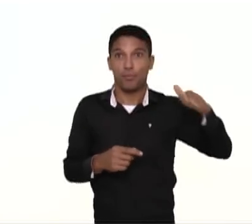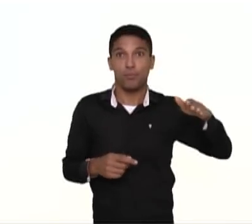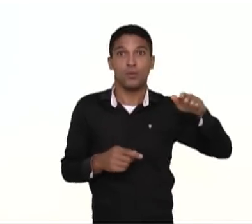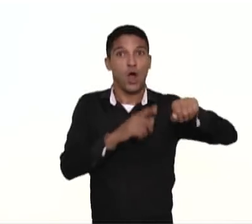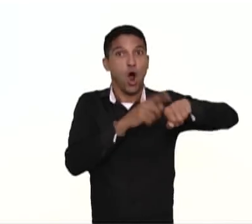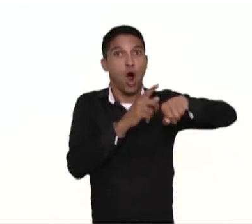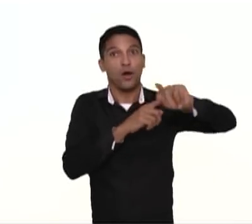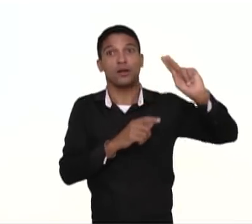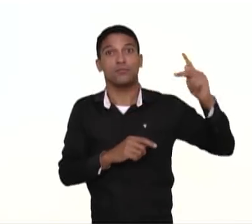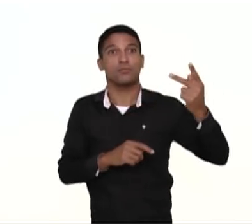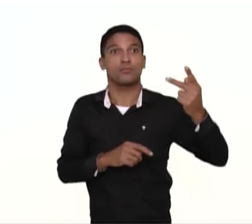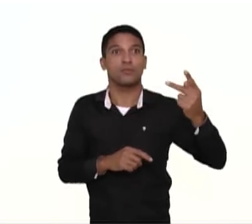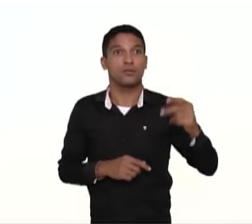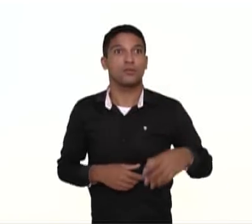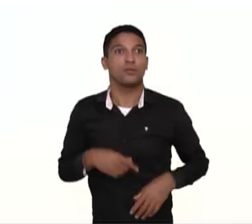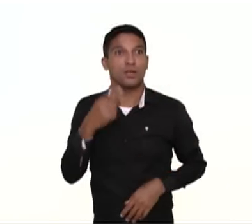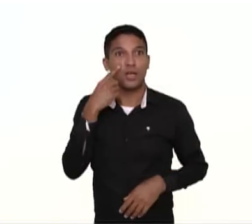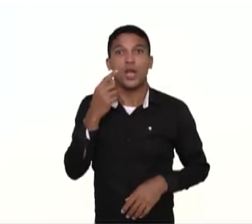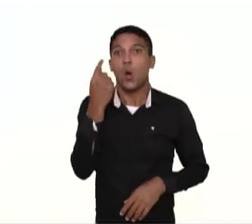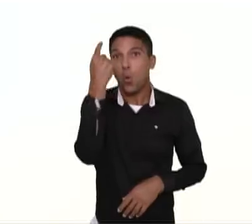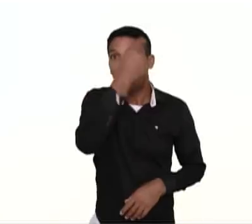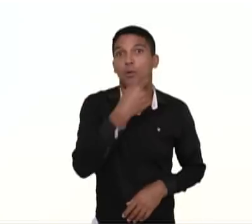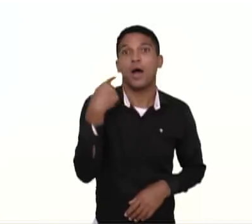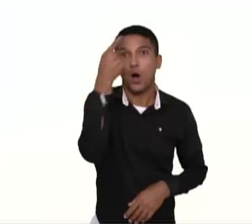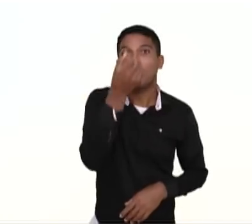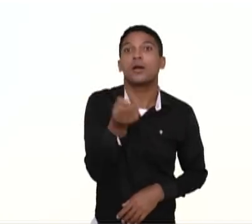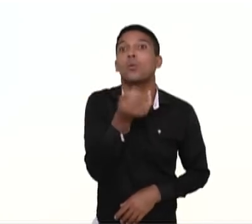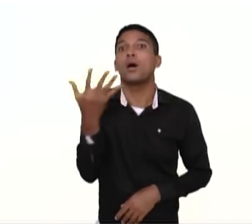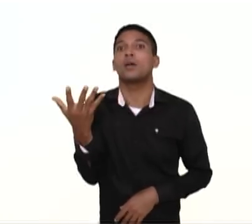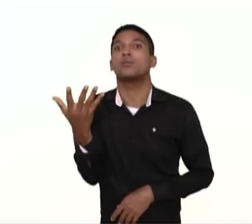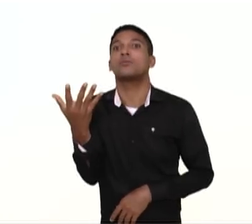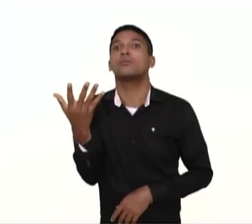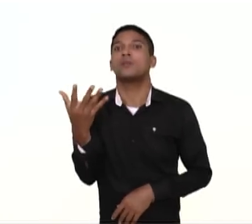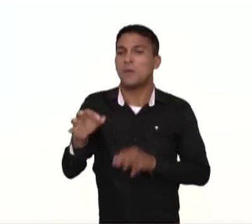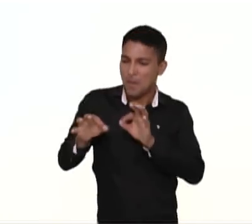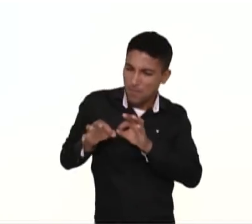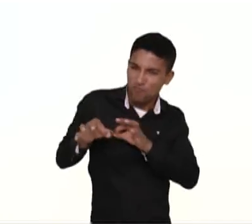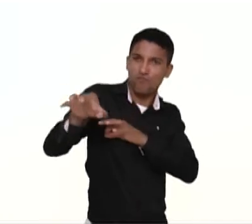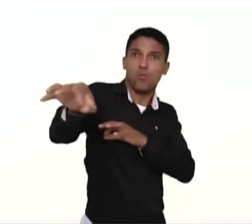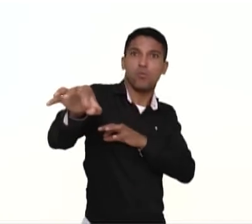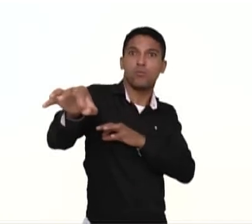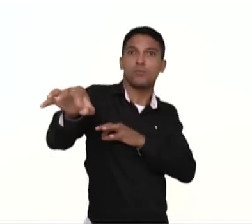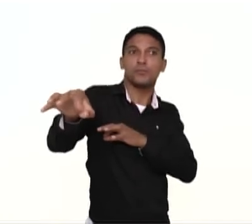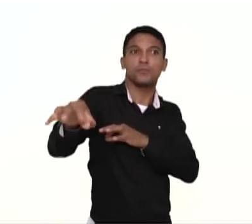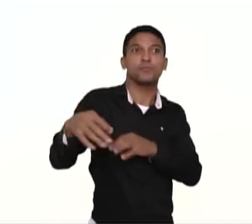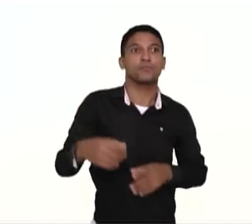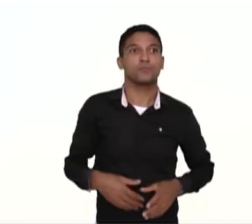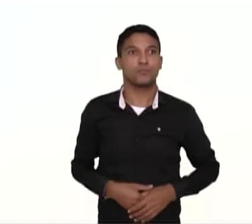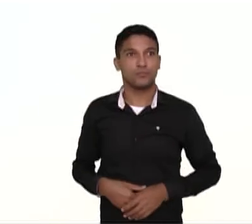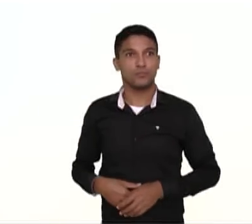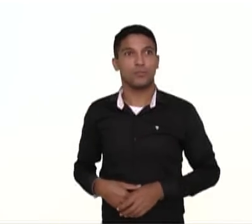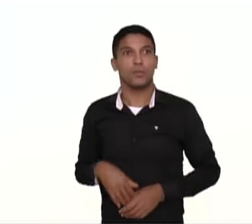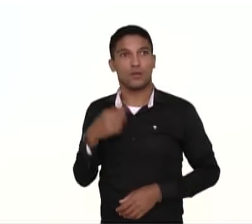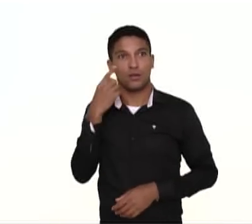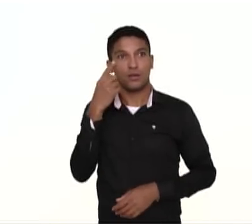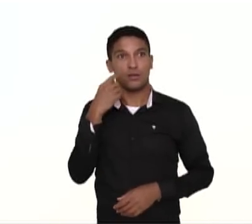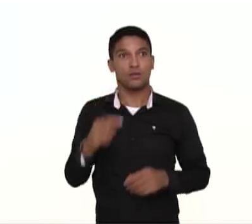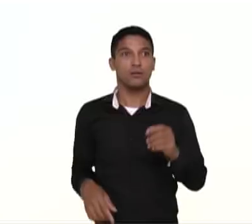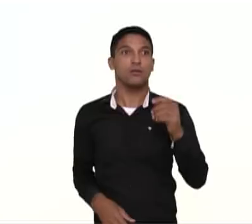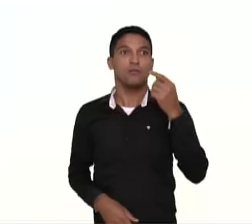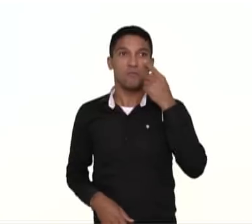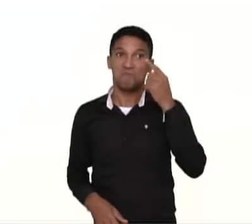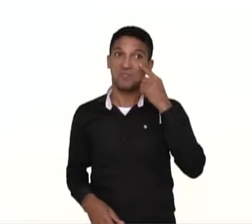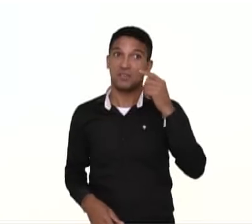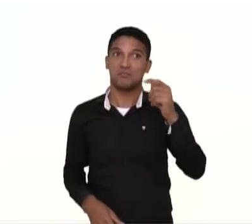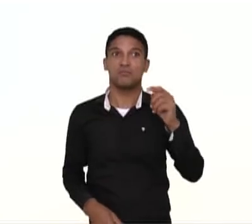percorre por hora? Em 1 hora, quanto ele vai percorrer, né? E aí eu tenho a alternativa A, 28 km por hora, né? Ele manteve velocidade constante, será